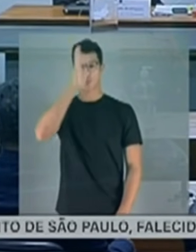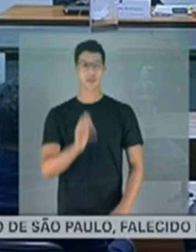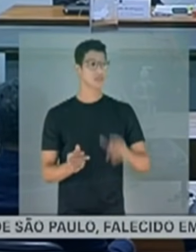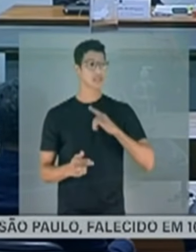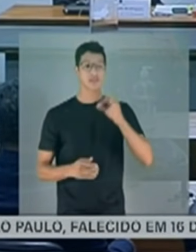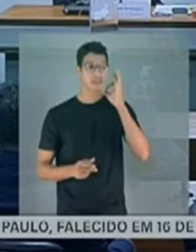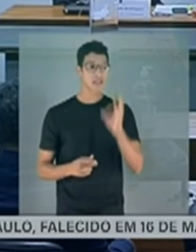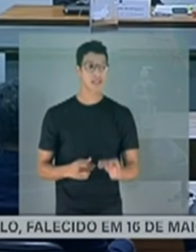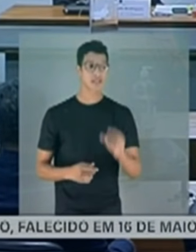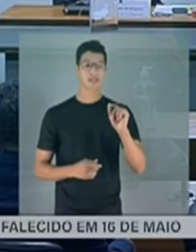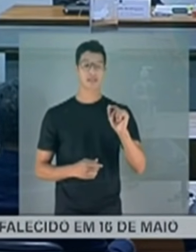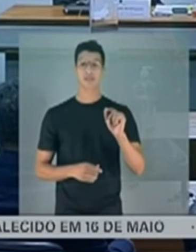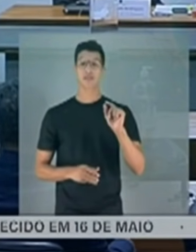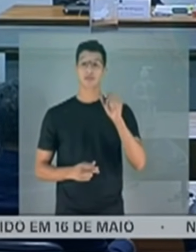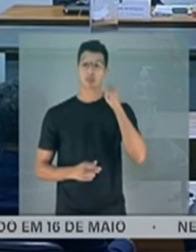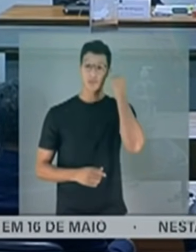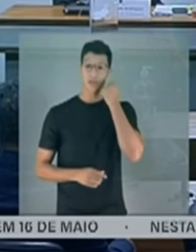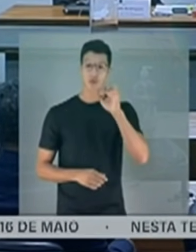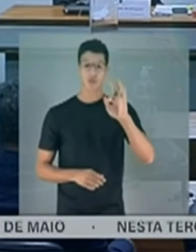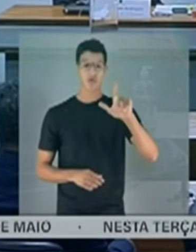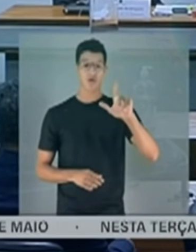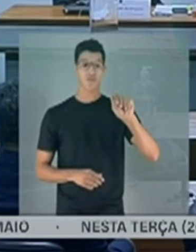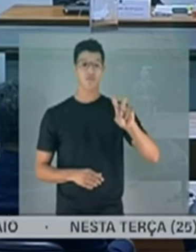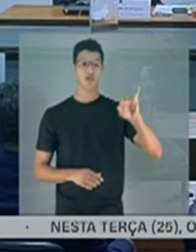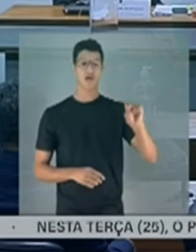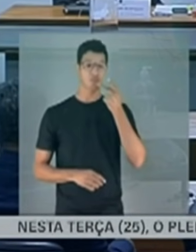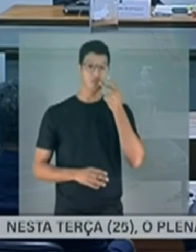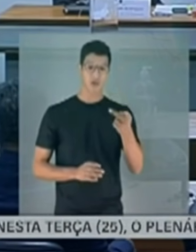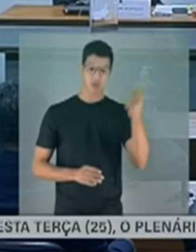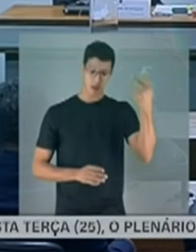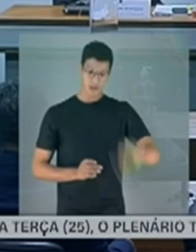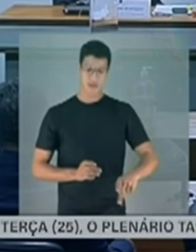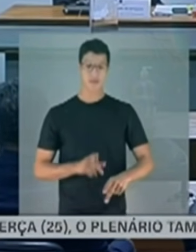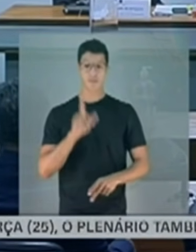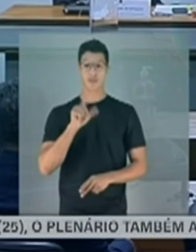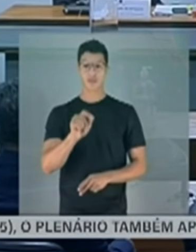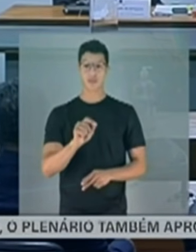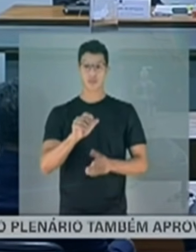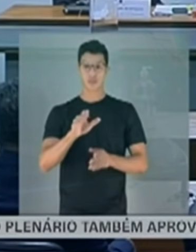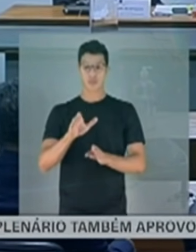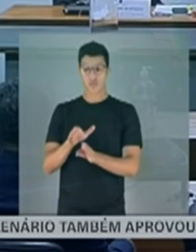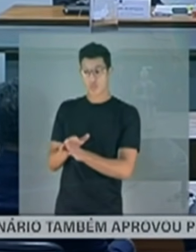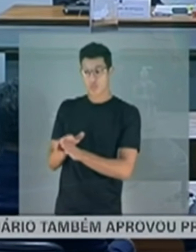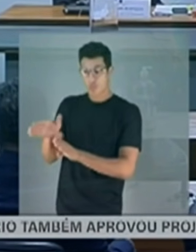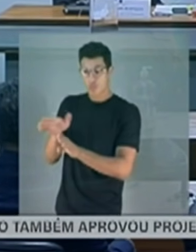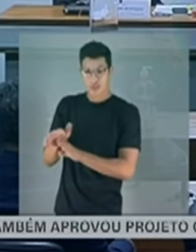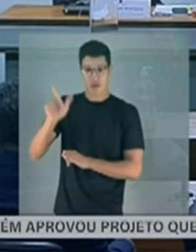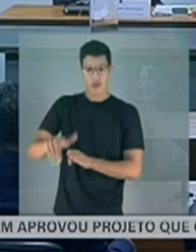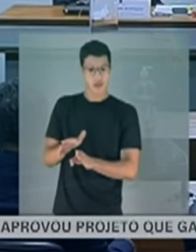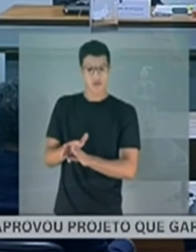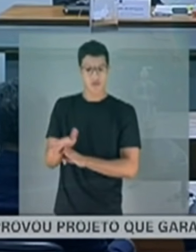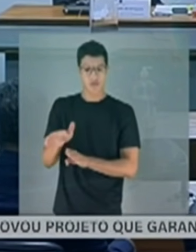certeza que o senador Flávio Bolsonaro falou aqui é que os conselhos que ele recebia eram